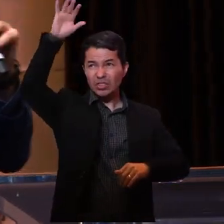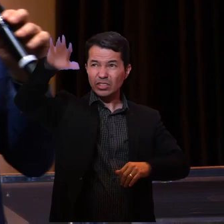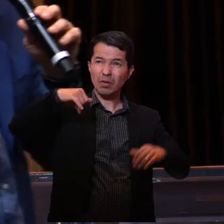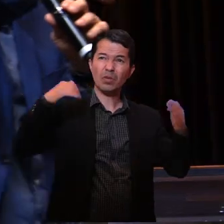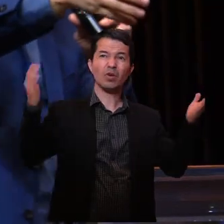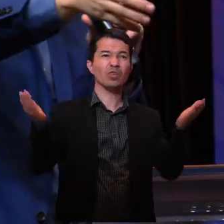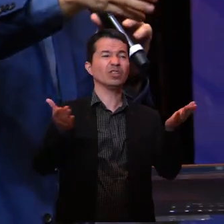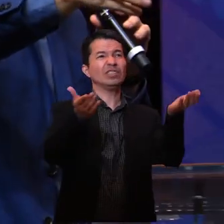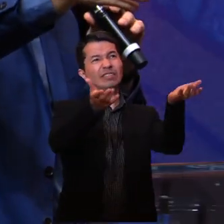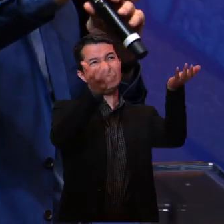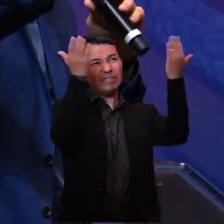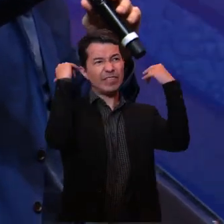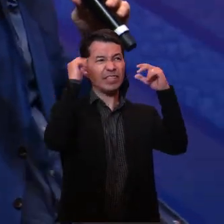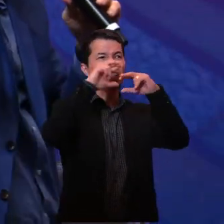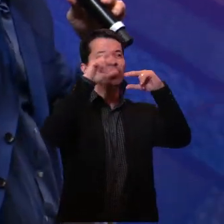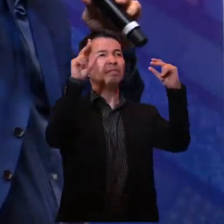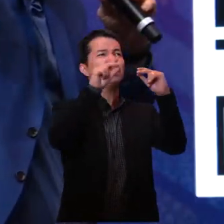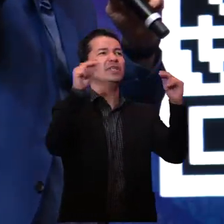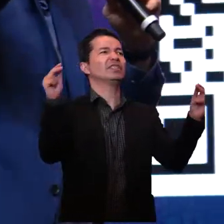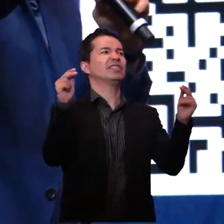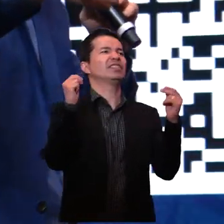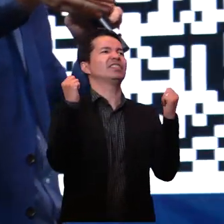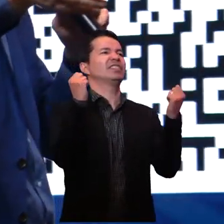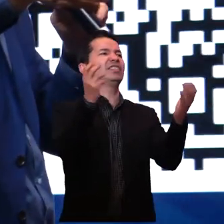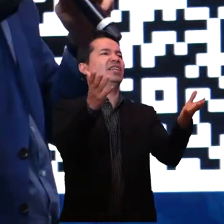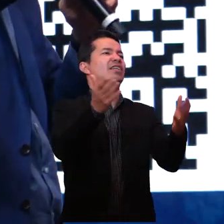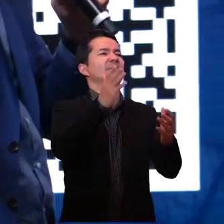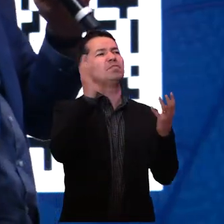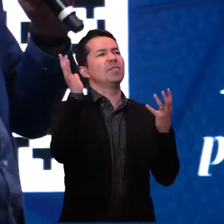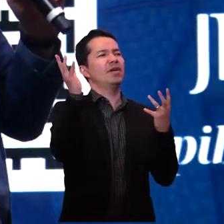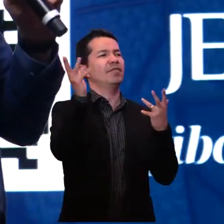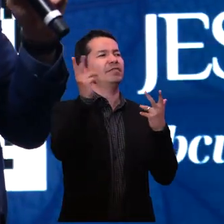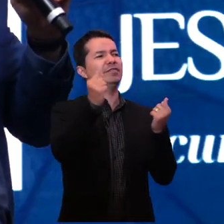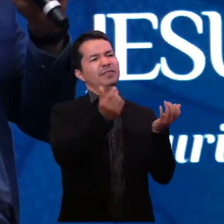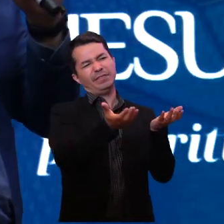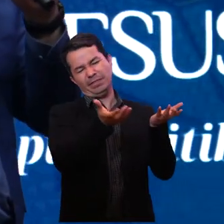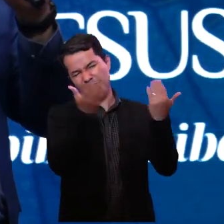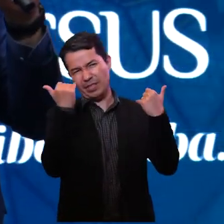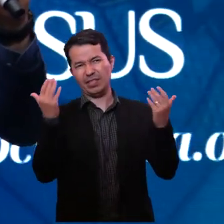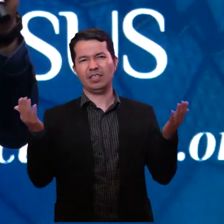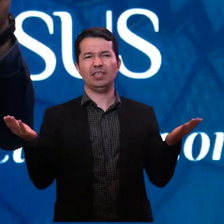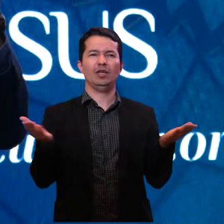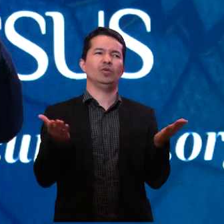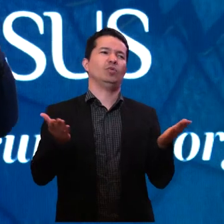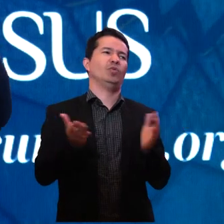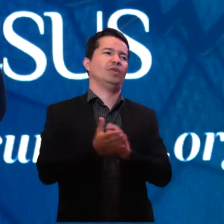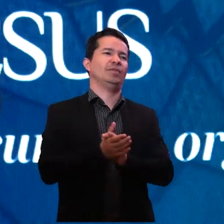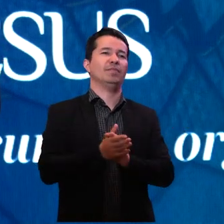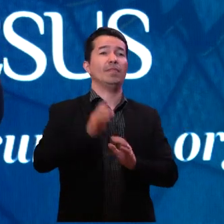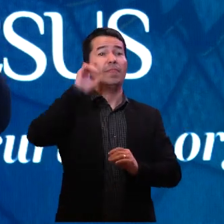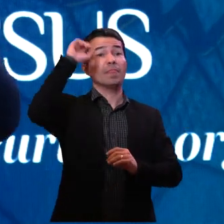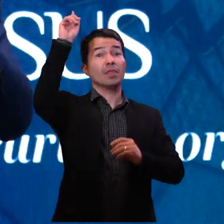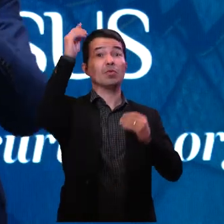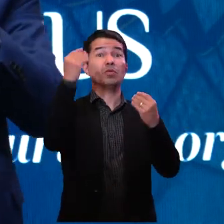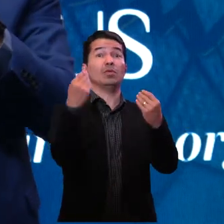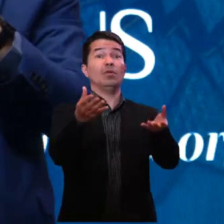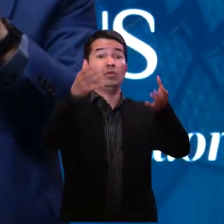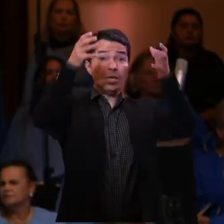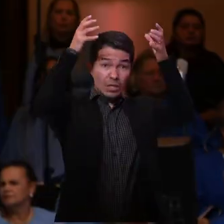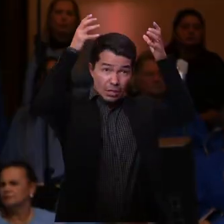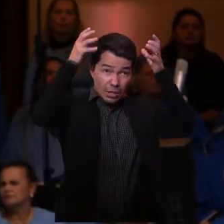o seu presente maravilhoso. Venha agora. Deus vai colocar o capacete da